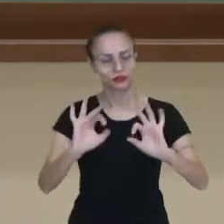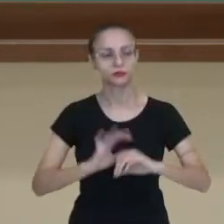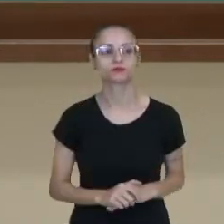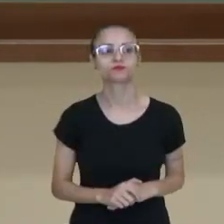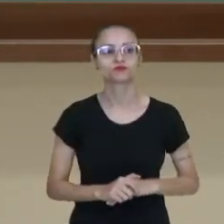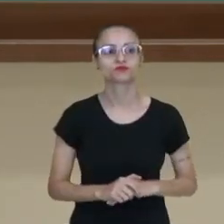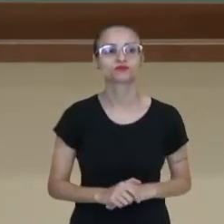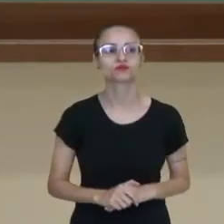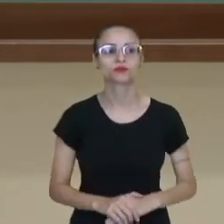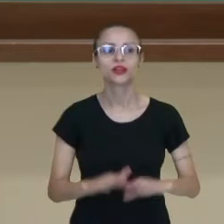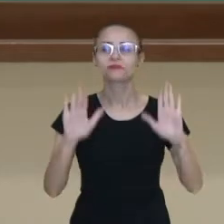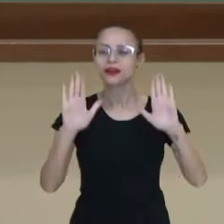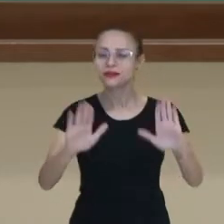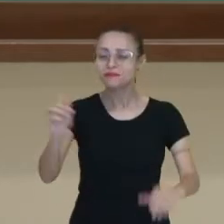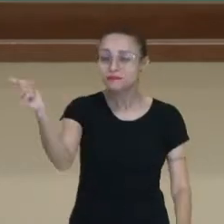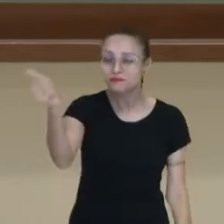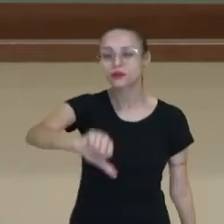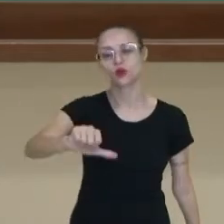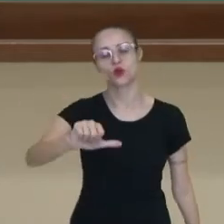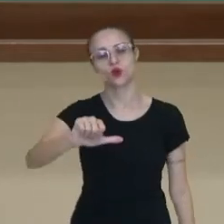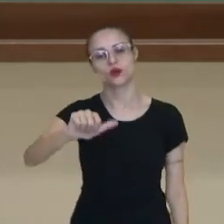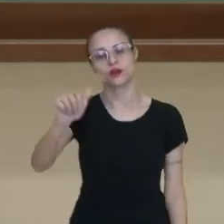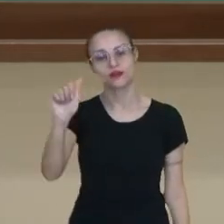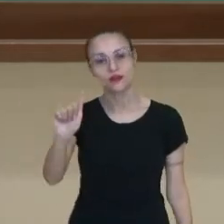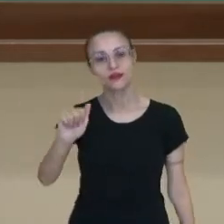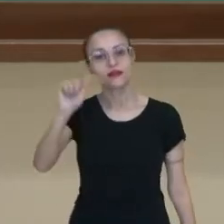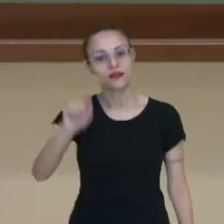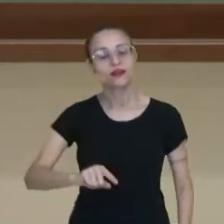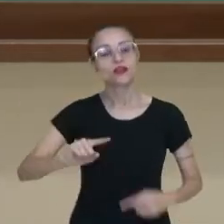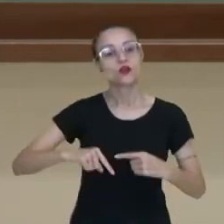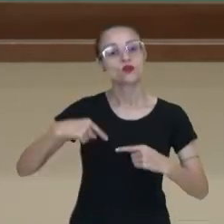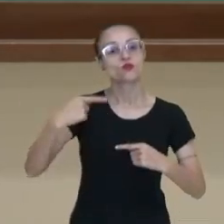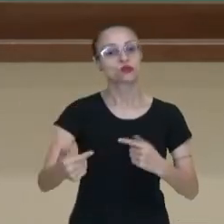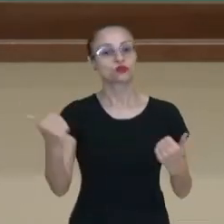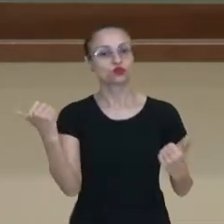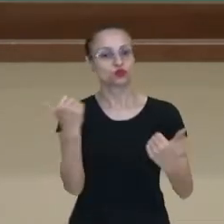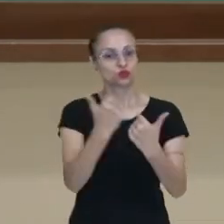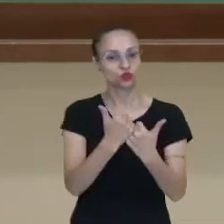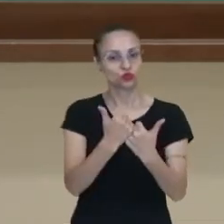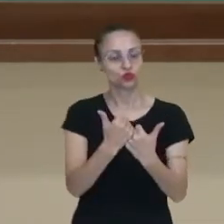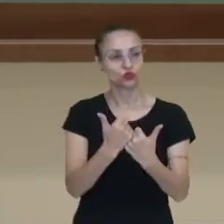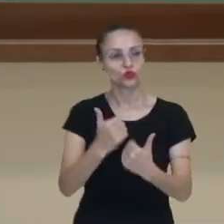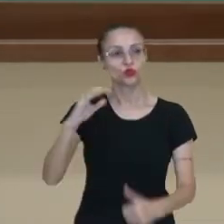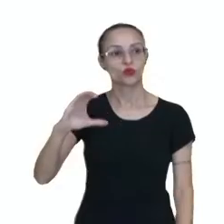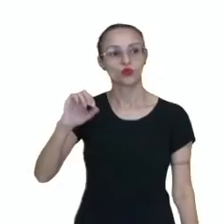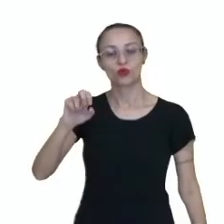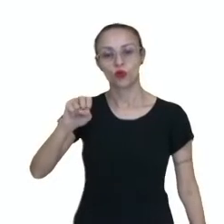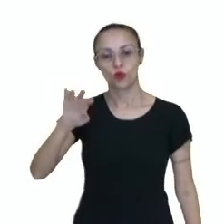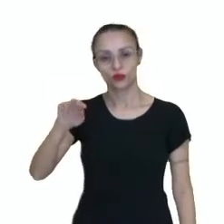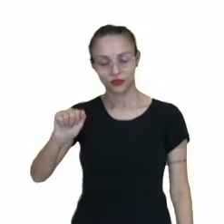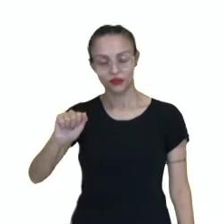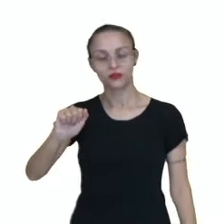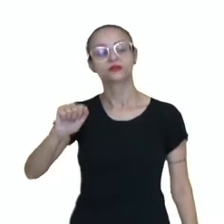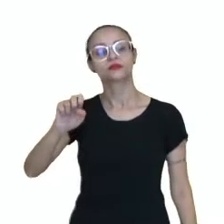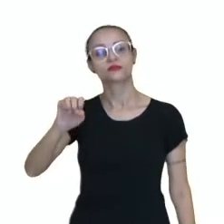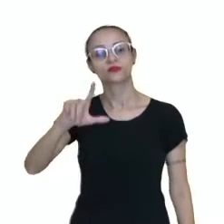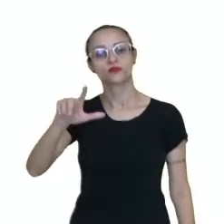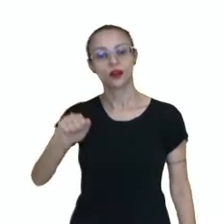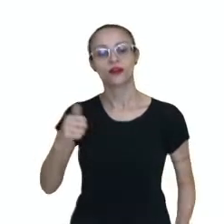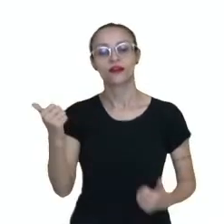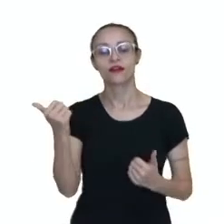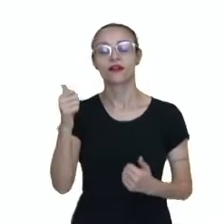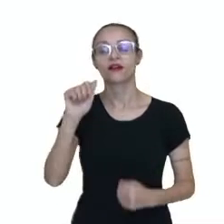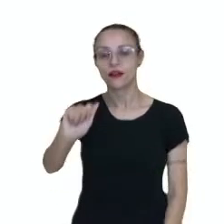Tá? Mas o pior dos atos institucionais foi feito pelo seu sucessor, que foi Costa e Silva, que é o ato institucional de